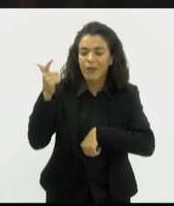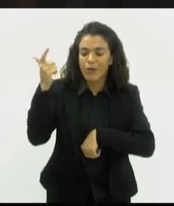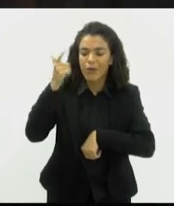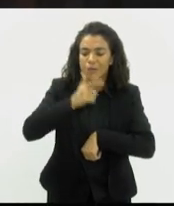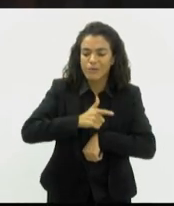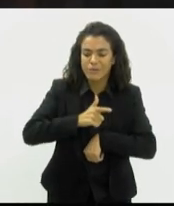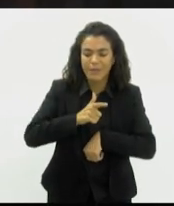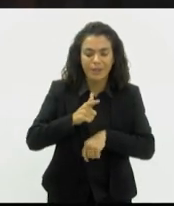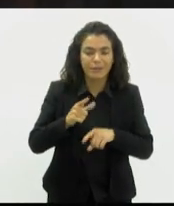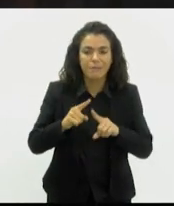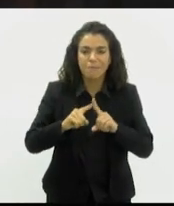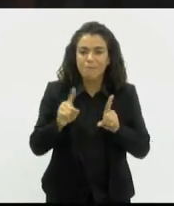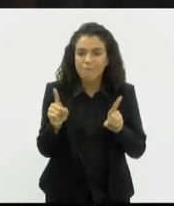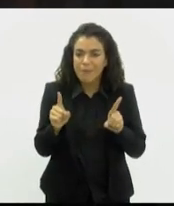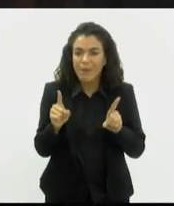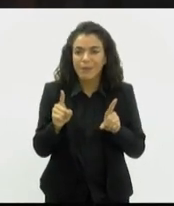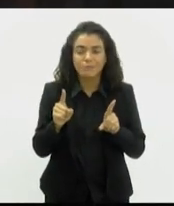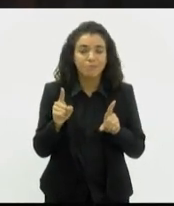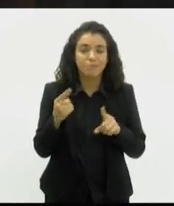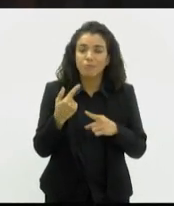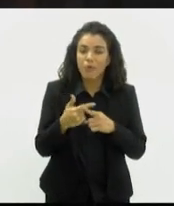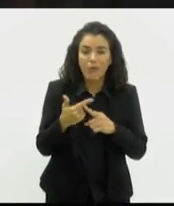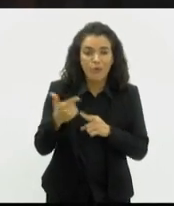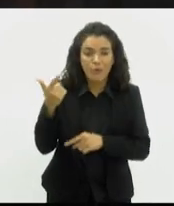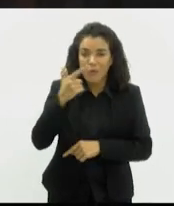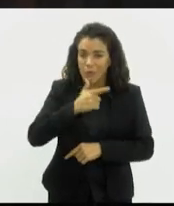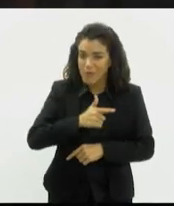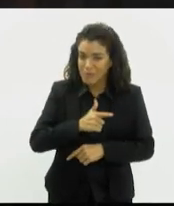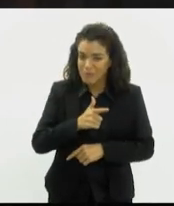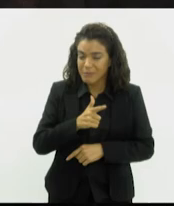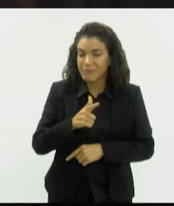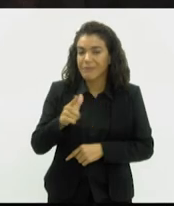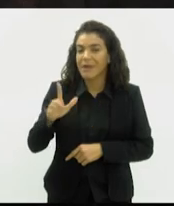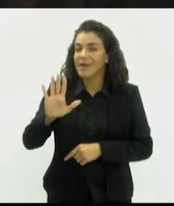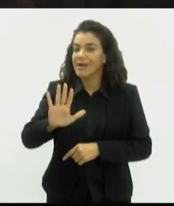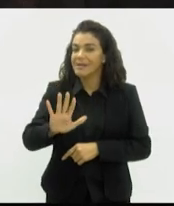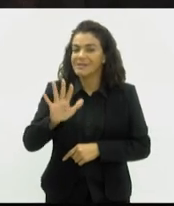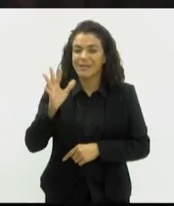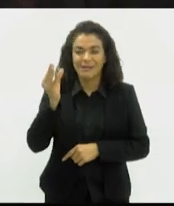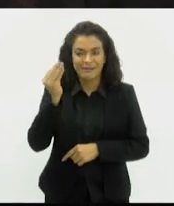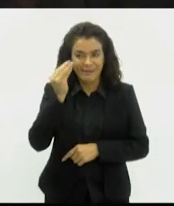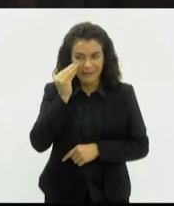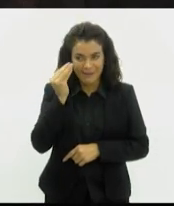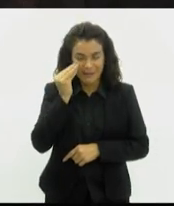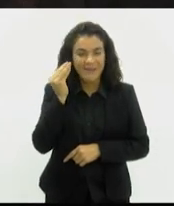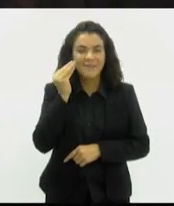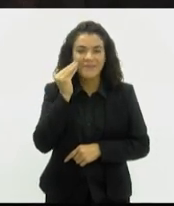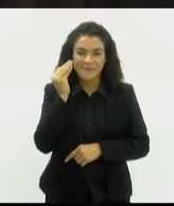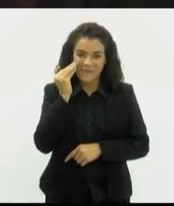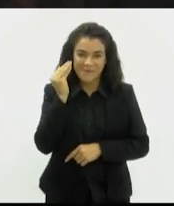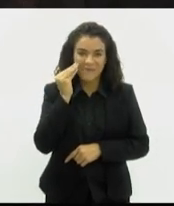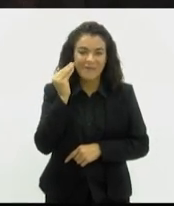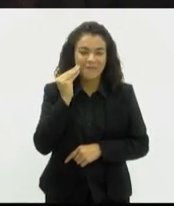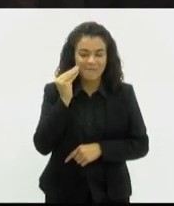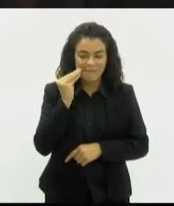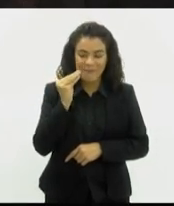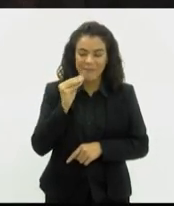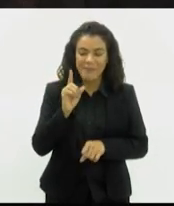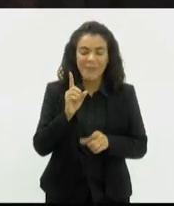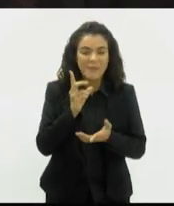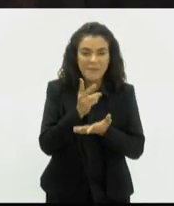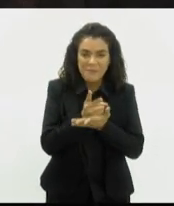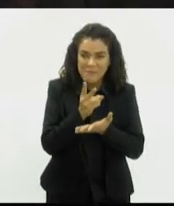ele dá errado, ele não ouve porque se frustrou. Mas a tentativa também está tipificada no mesmo